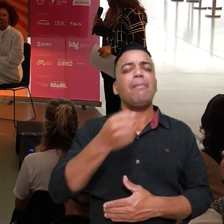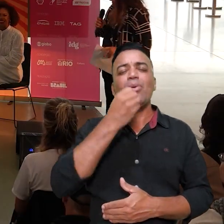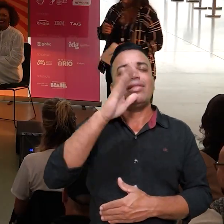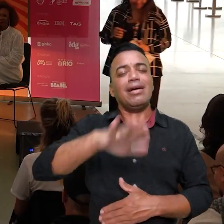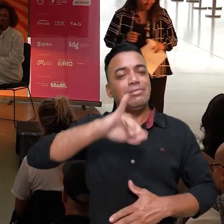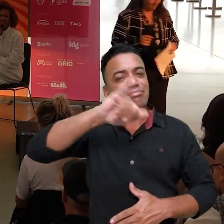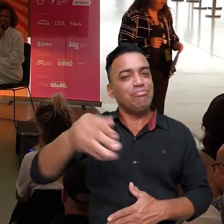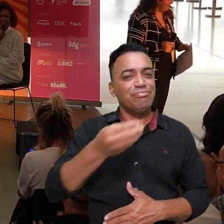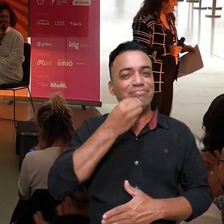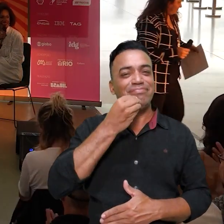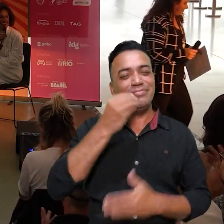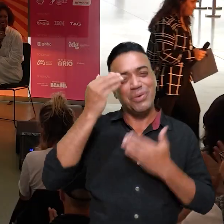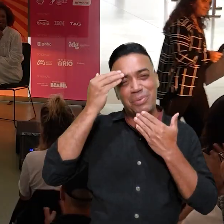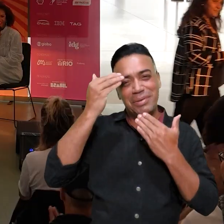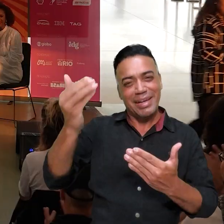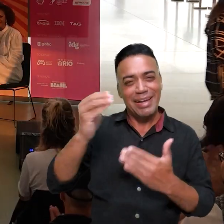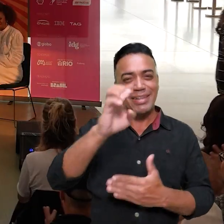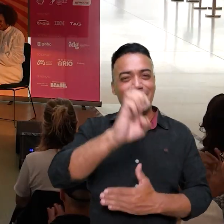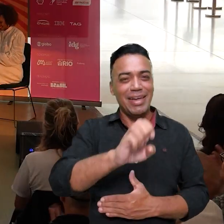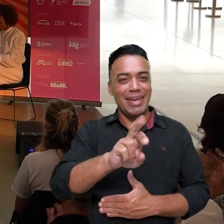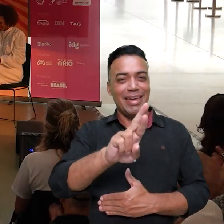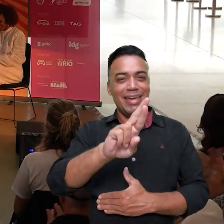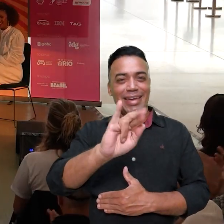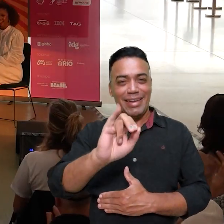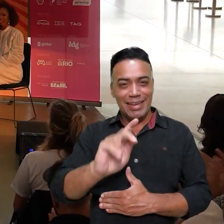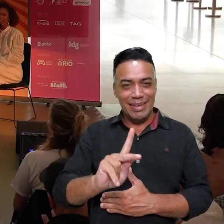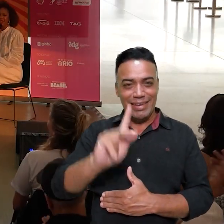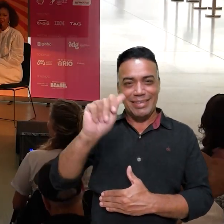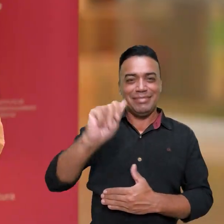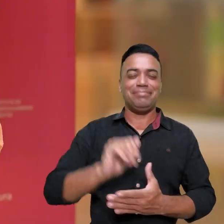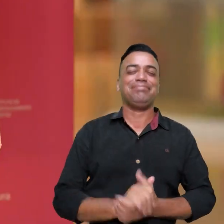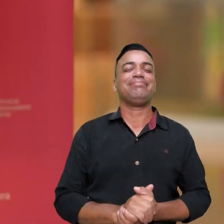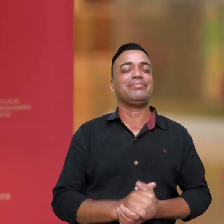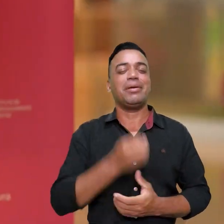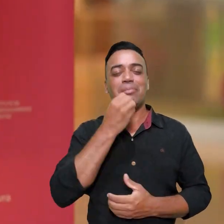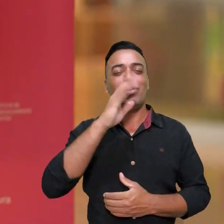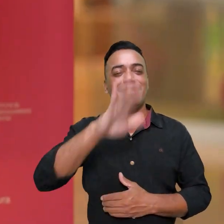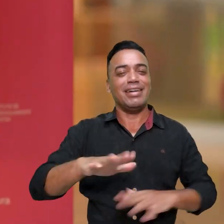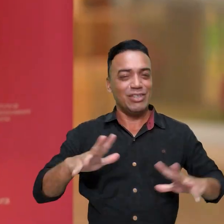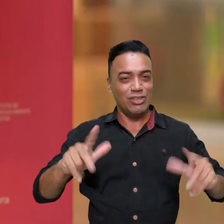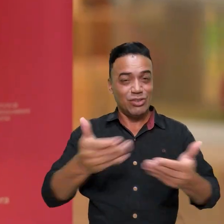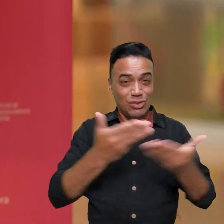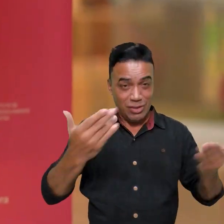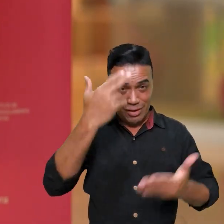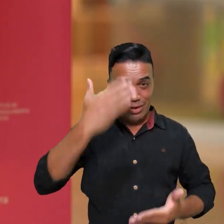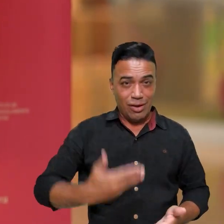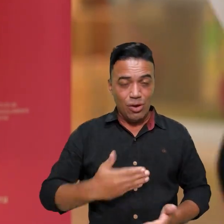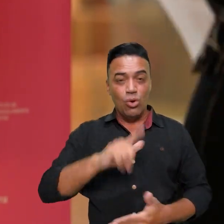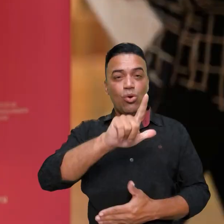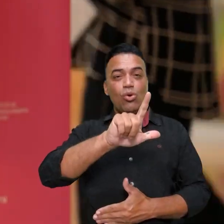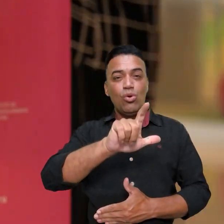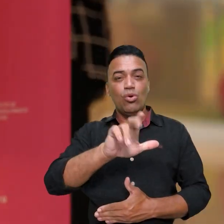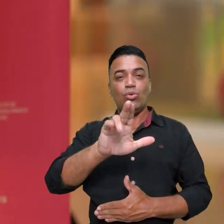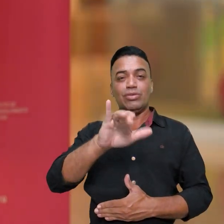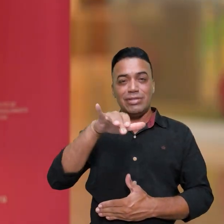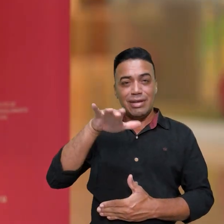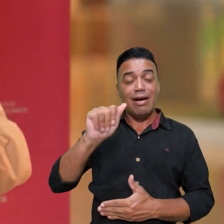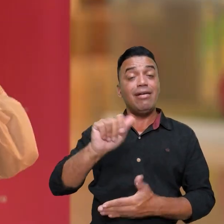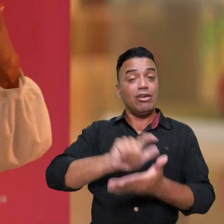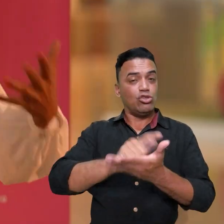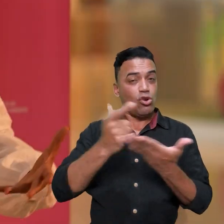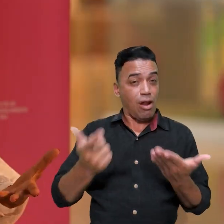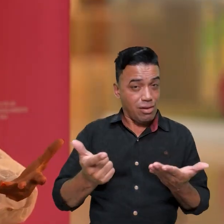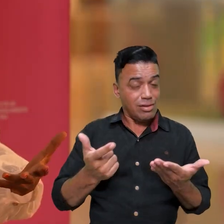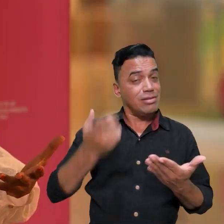fundo uma grande janela de vidro e a entrada do museu ornada com portas de vidro. No centro deste espaço foi montado o palco.